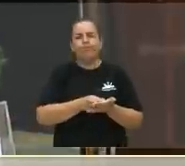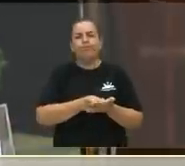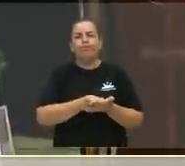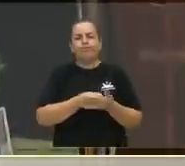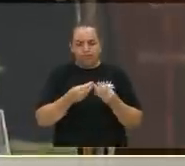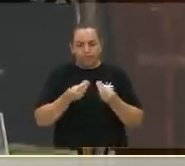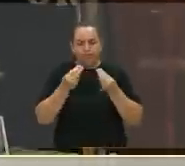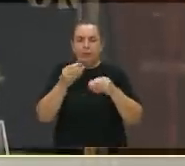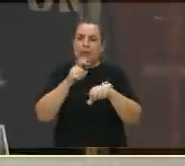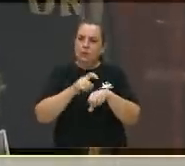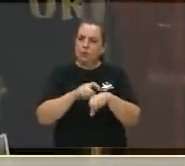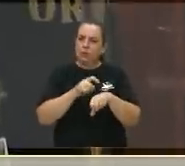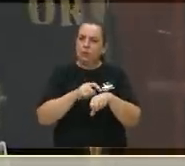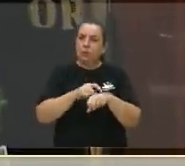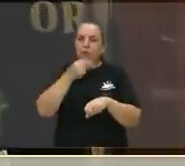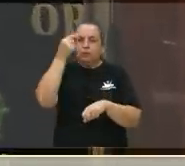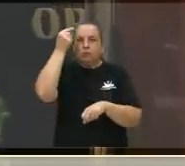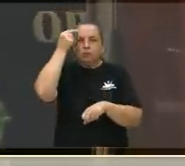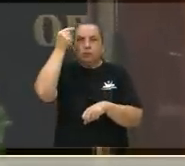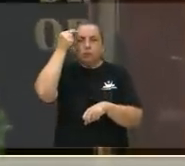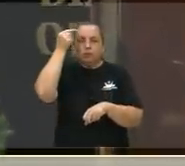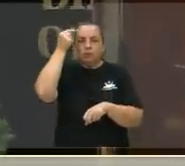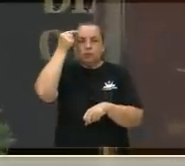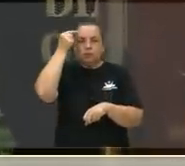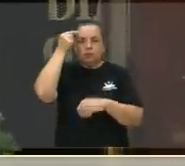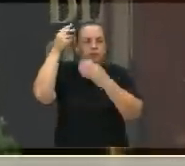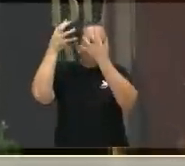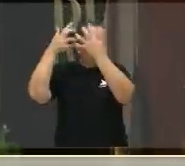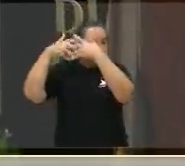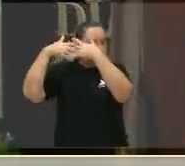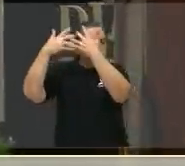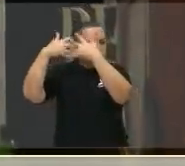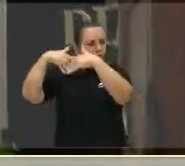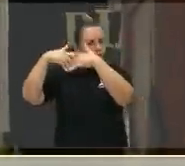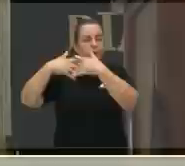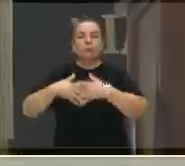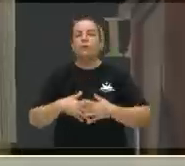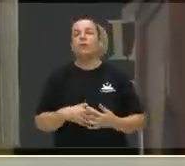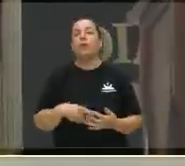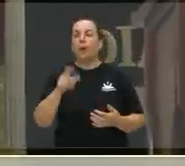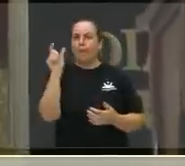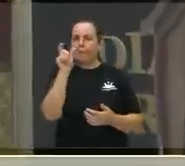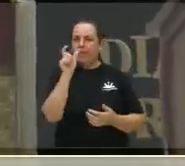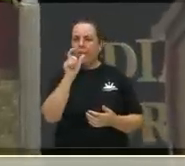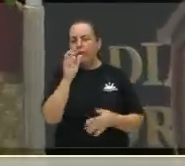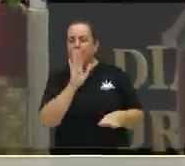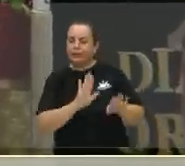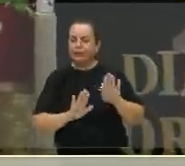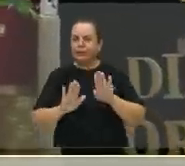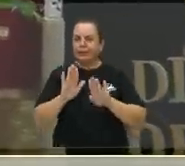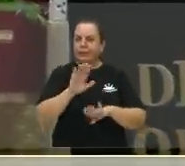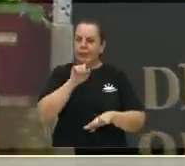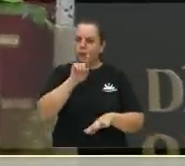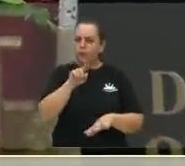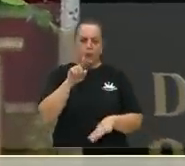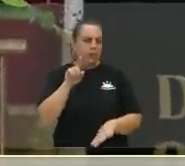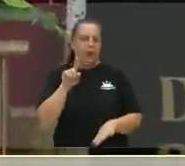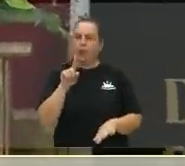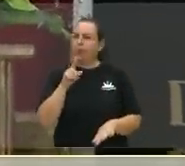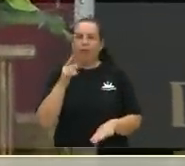e esse momento de reflexão as palavras que você talvez não estava